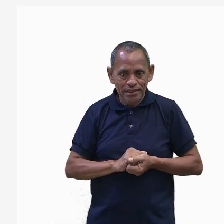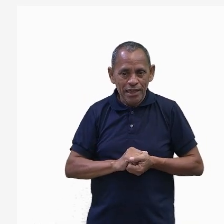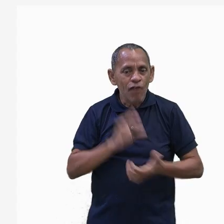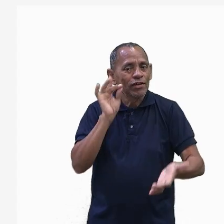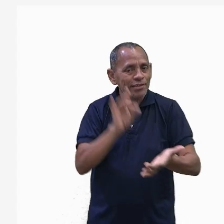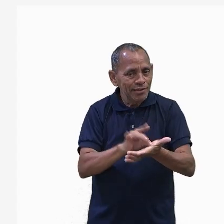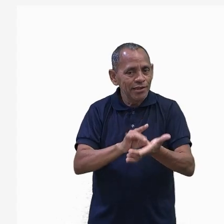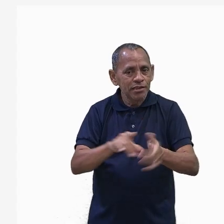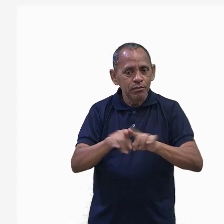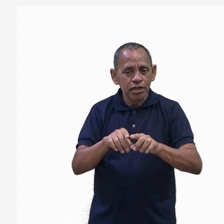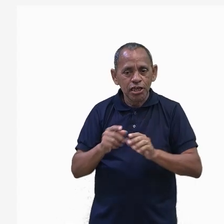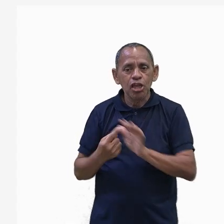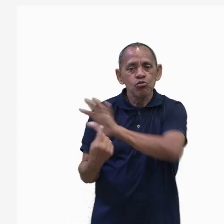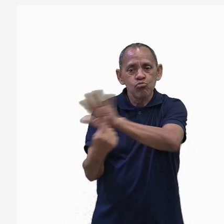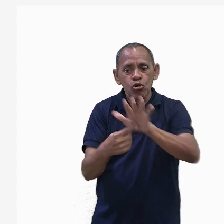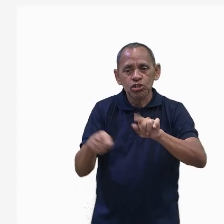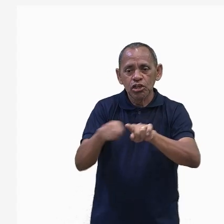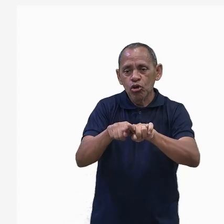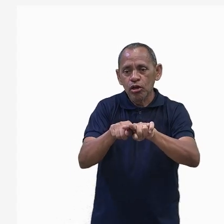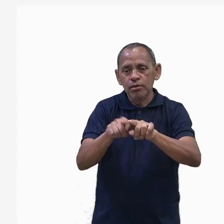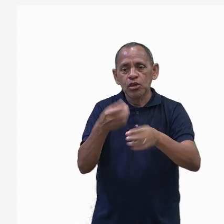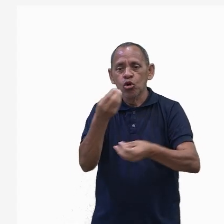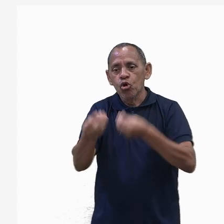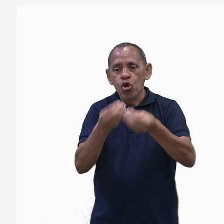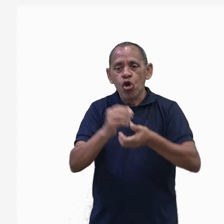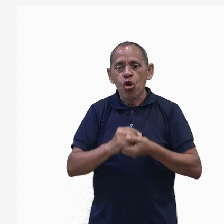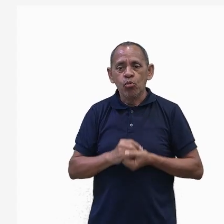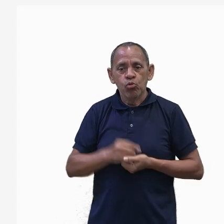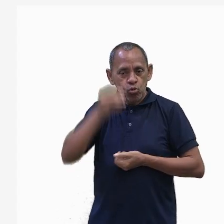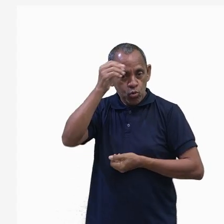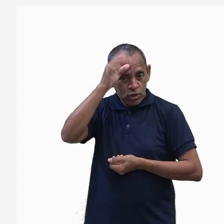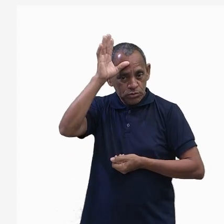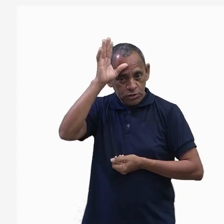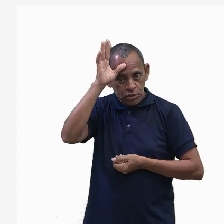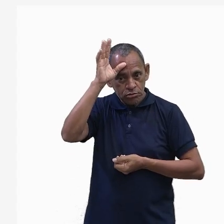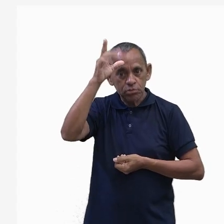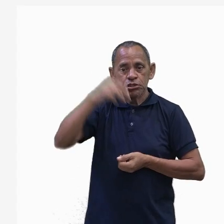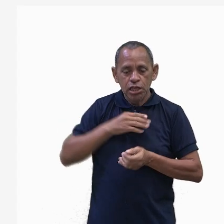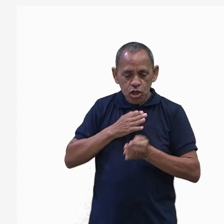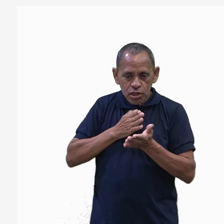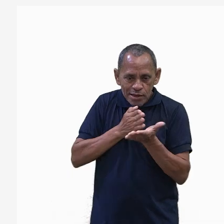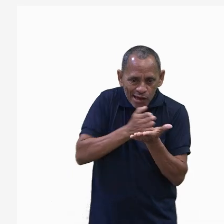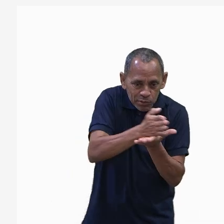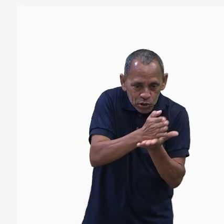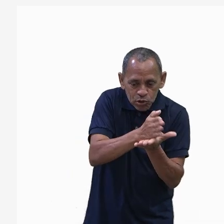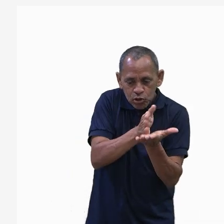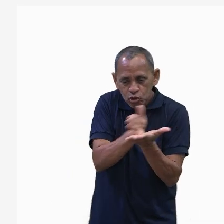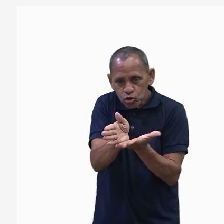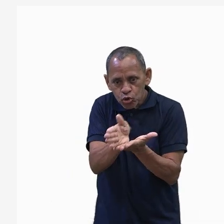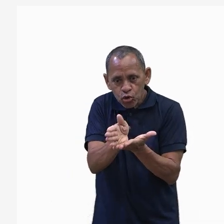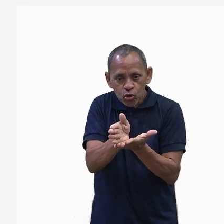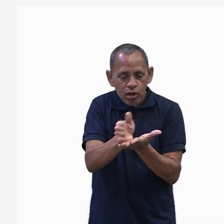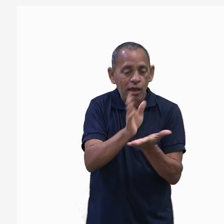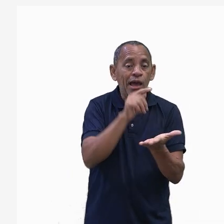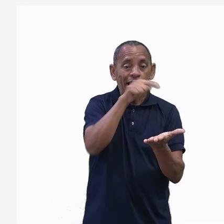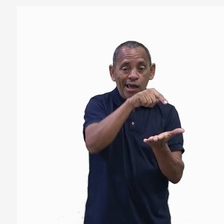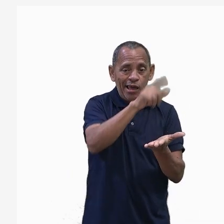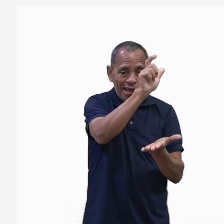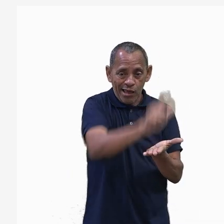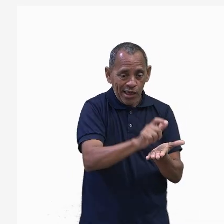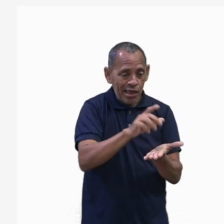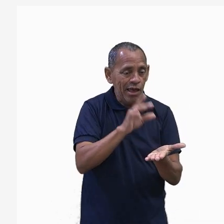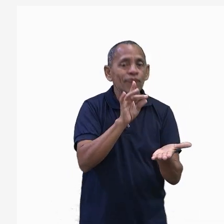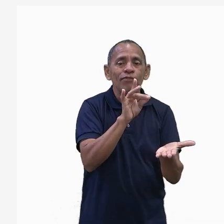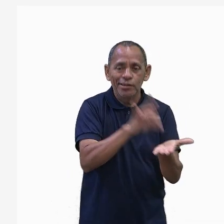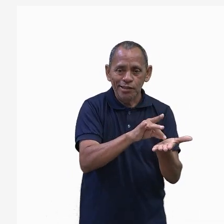traz, então, as vias de conhecimento. Ele diz que tem duas vias de conhecimento. É a via da verdade e a